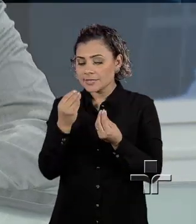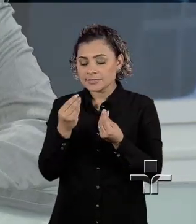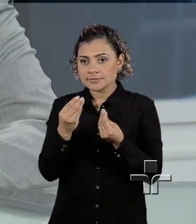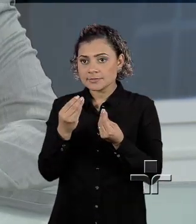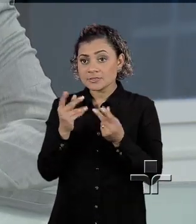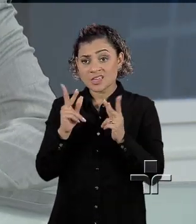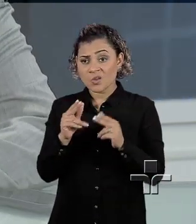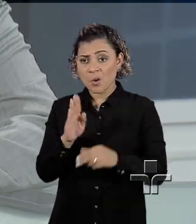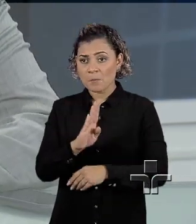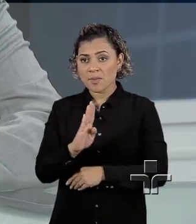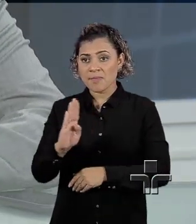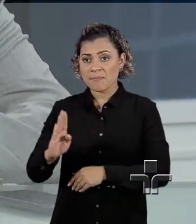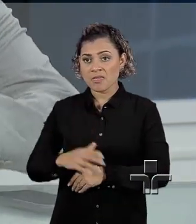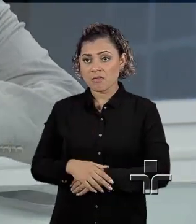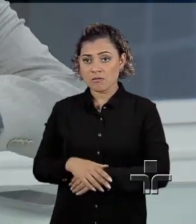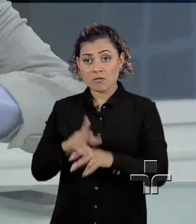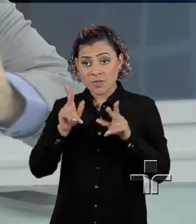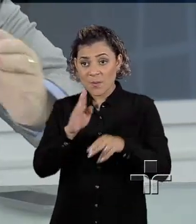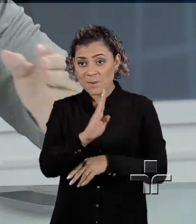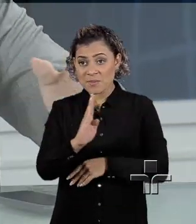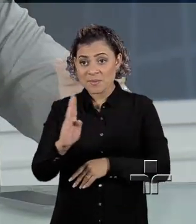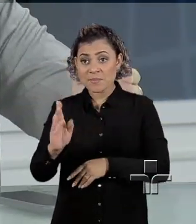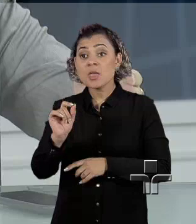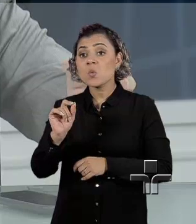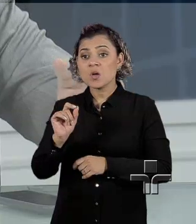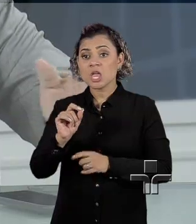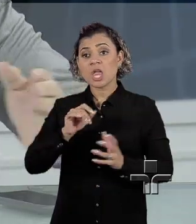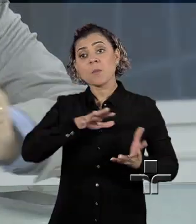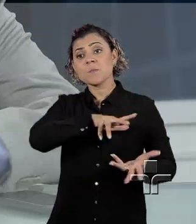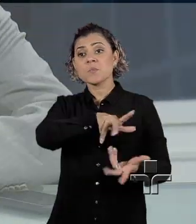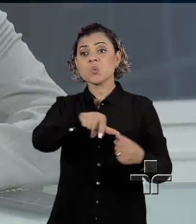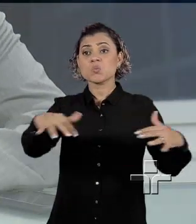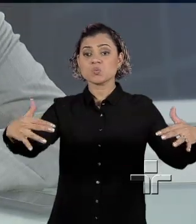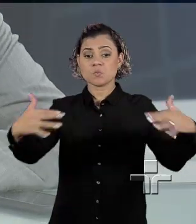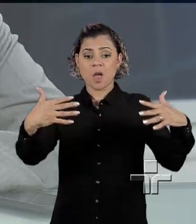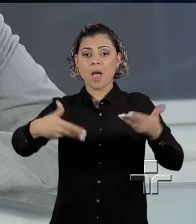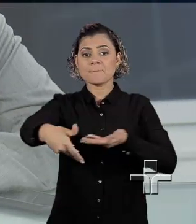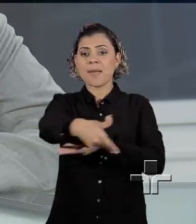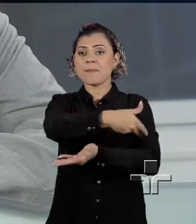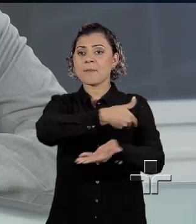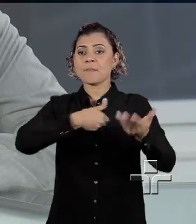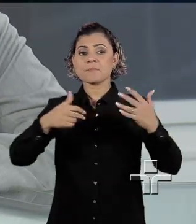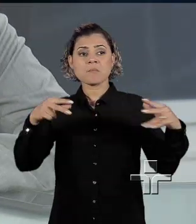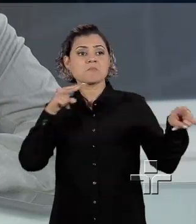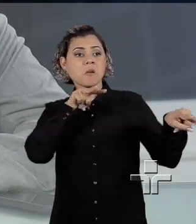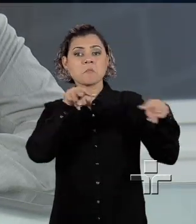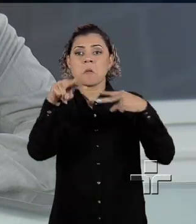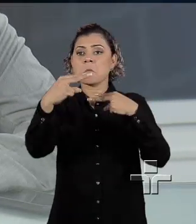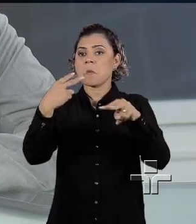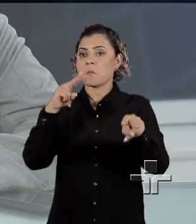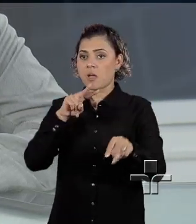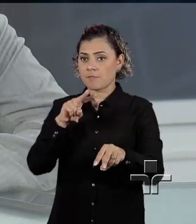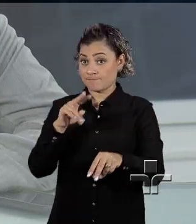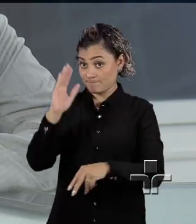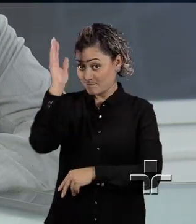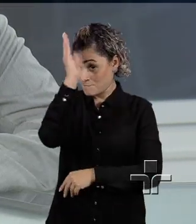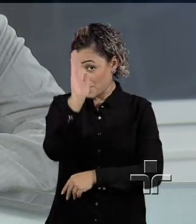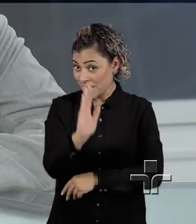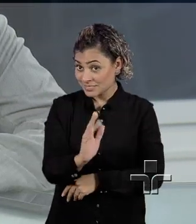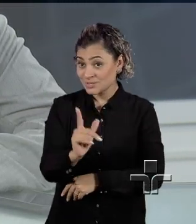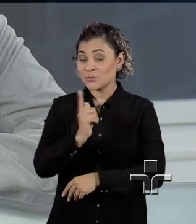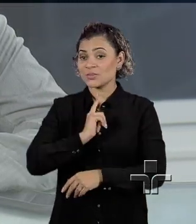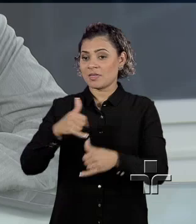Brother, que na minha visão amplia seus olhos pelo mundo. E essa operação brasileira de gravação